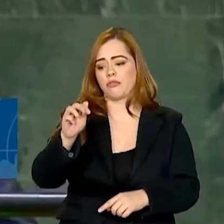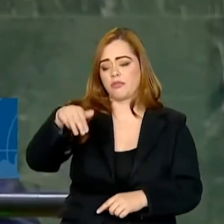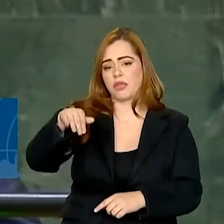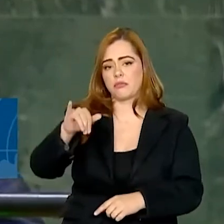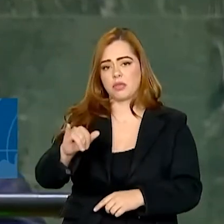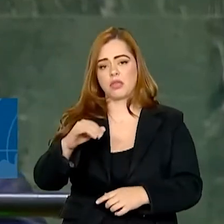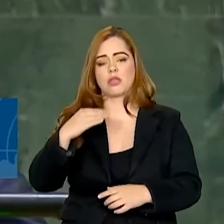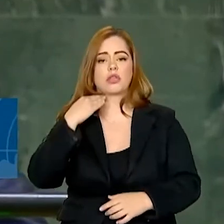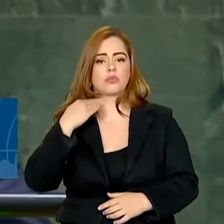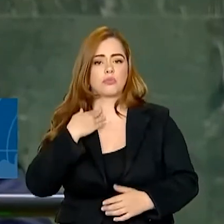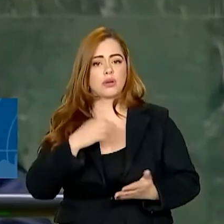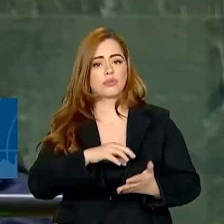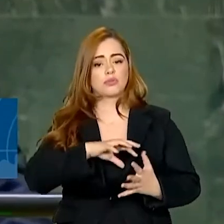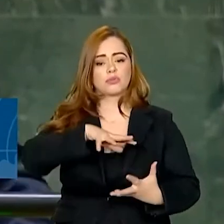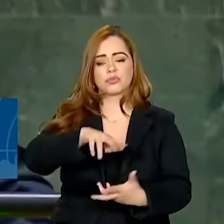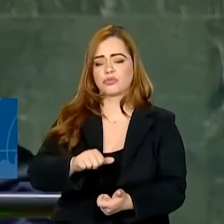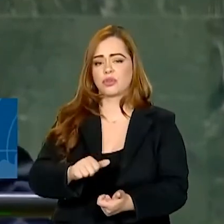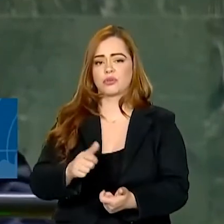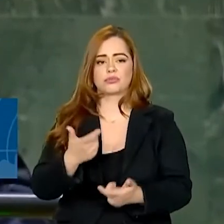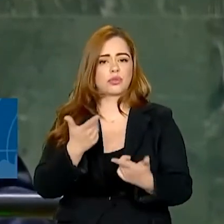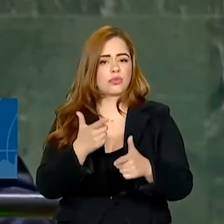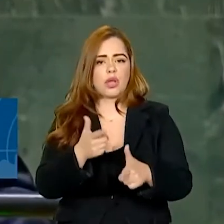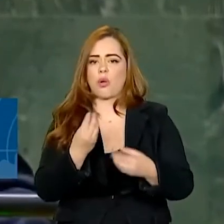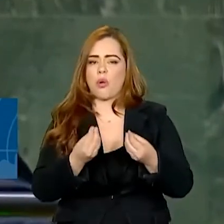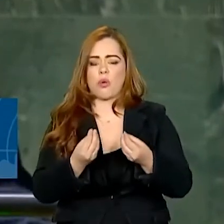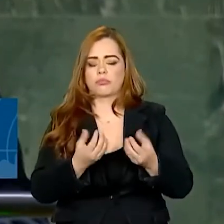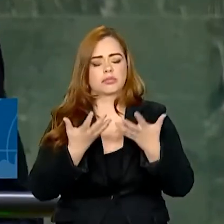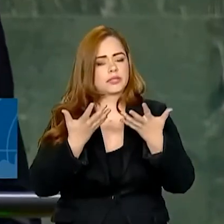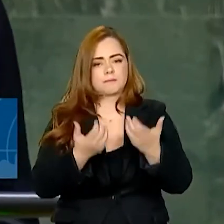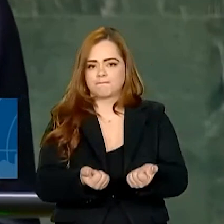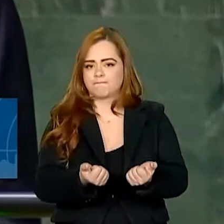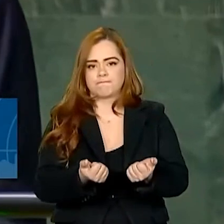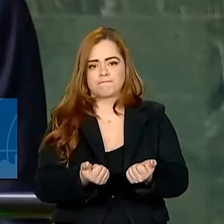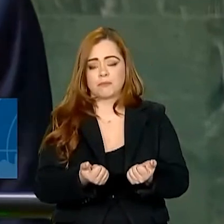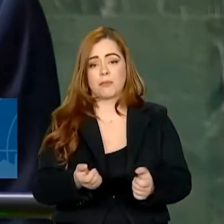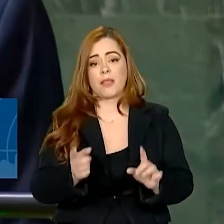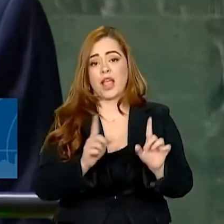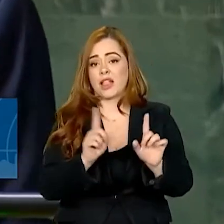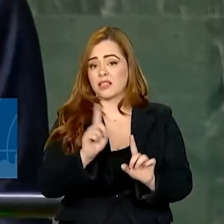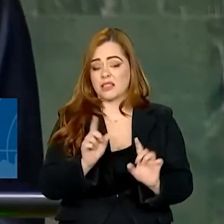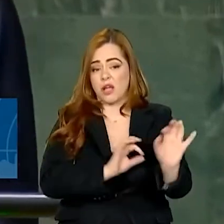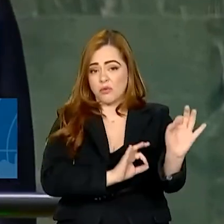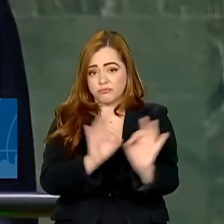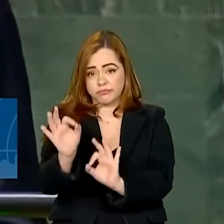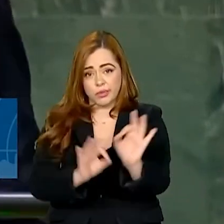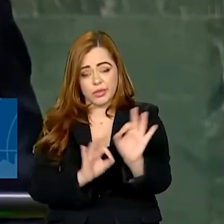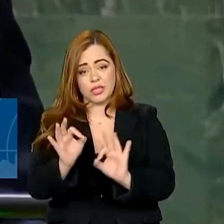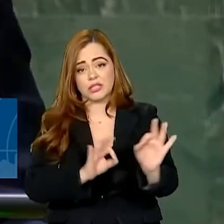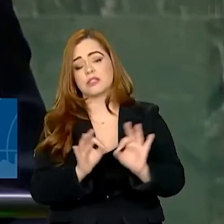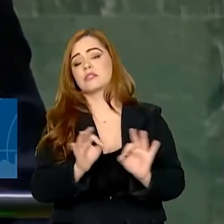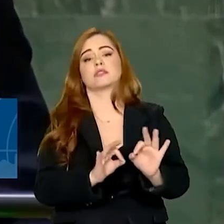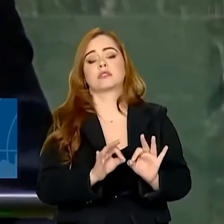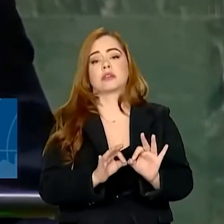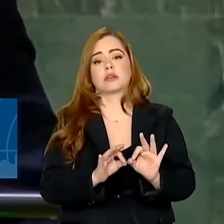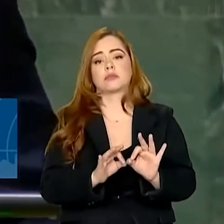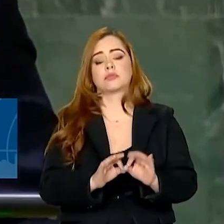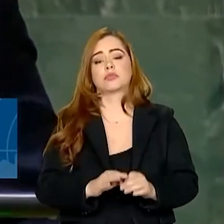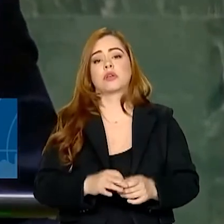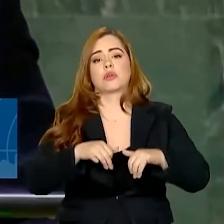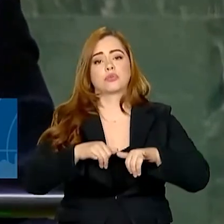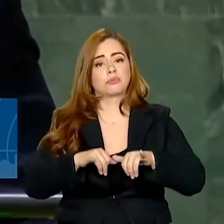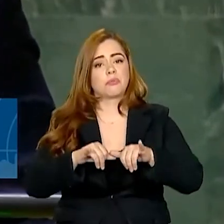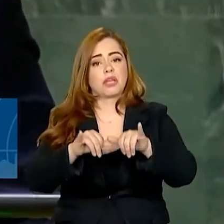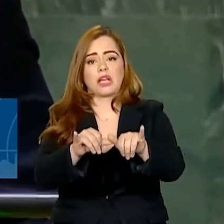Banco Mundial é inaceitável. Não corrigimos os excessos da desregulação dos